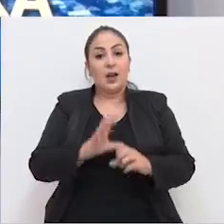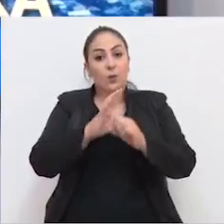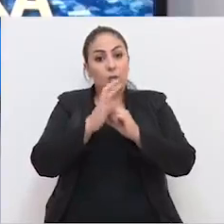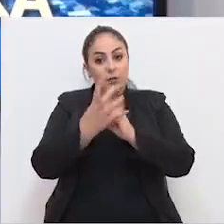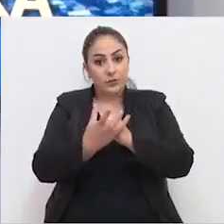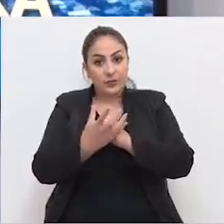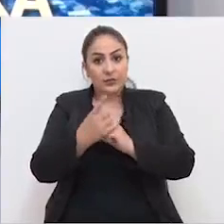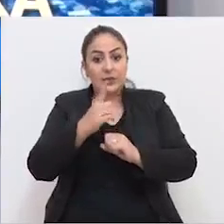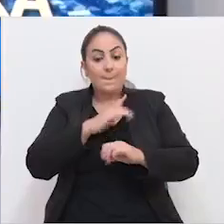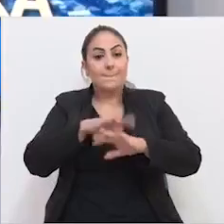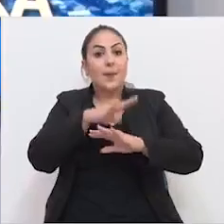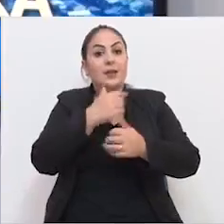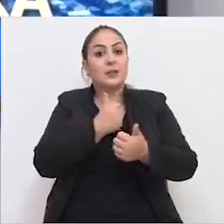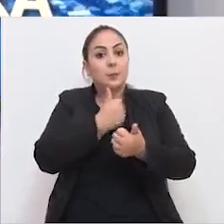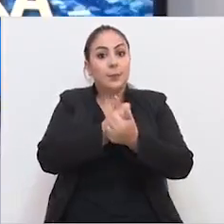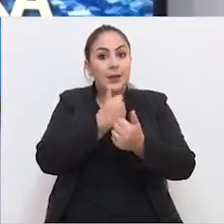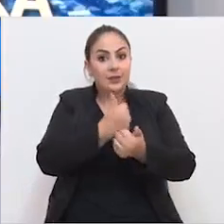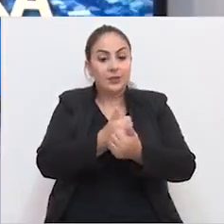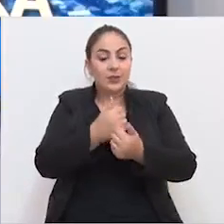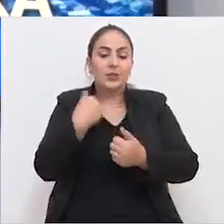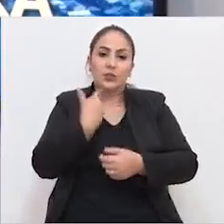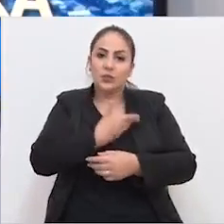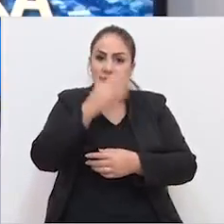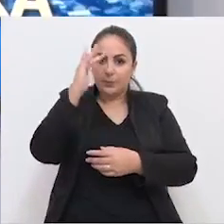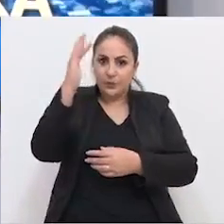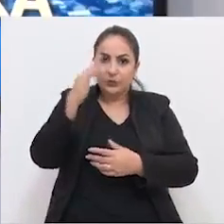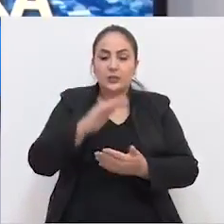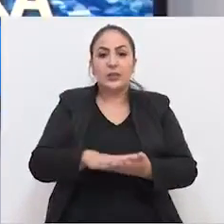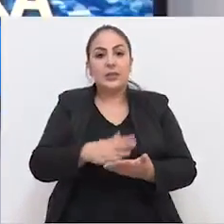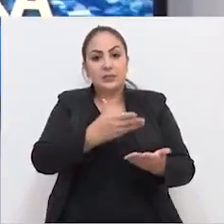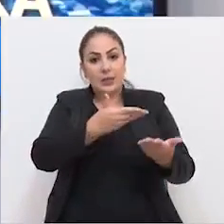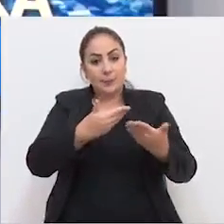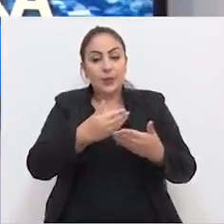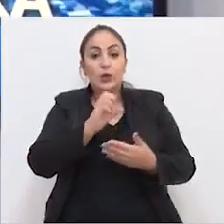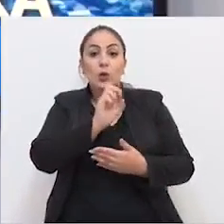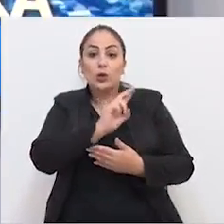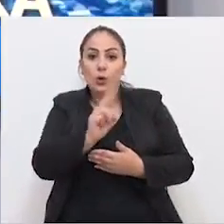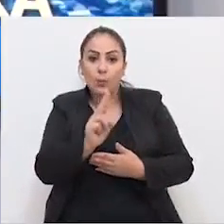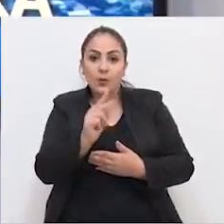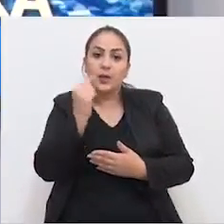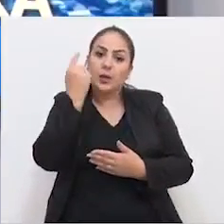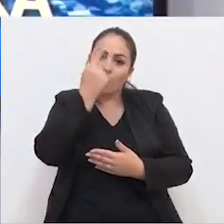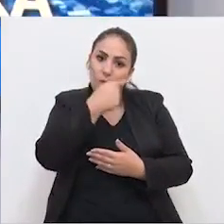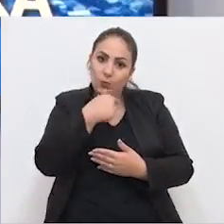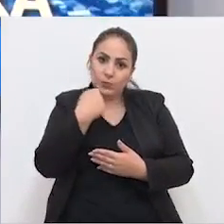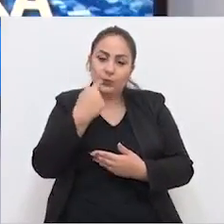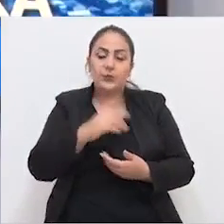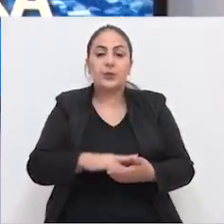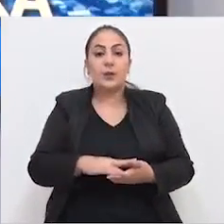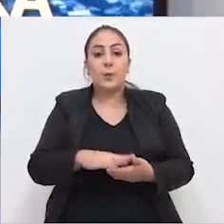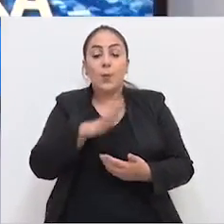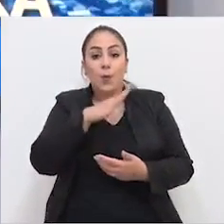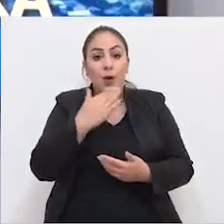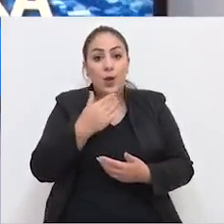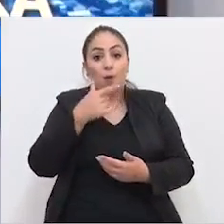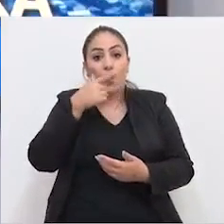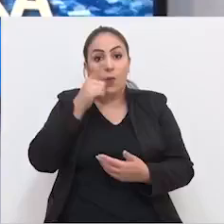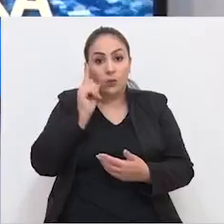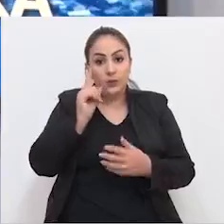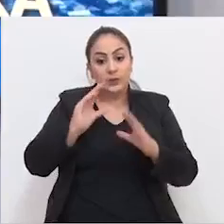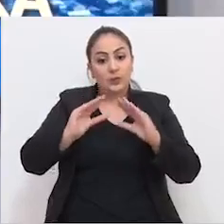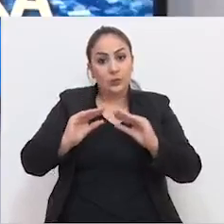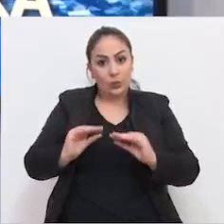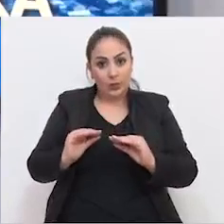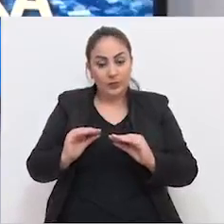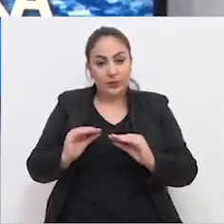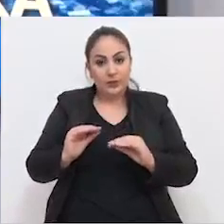A Covid-19 está mais próxima do que imaginamos e ganha nomes e rostos. Faleceu no final da noite de